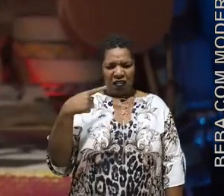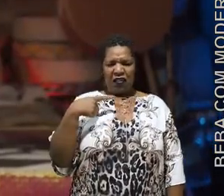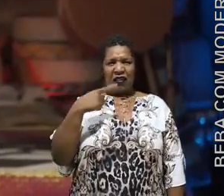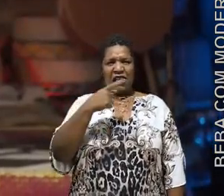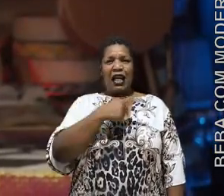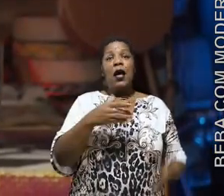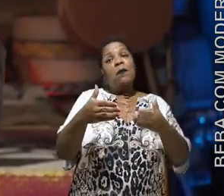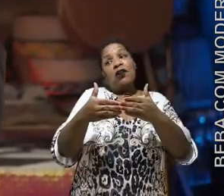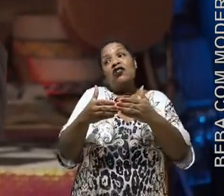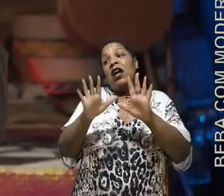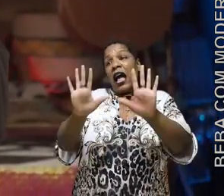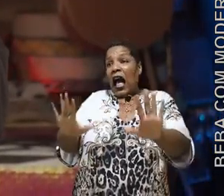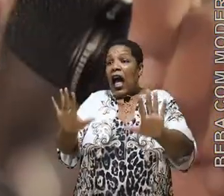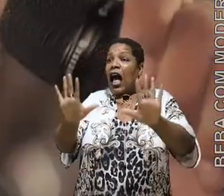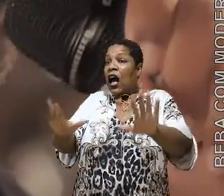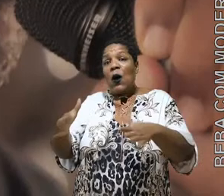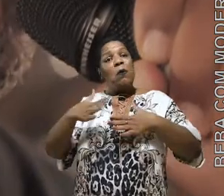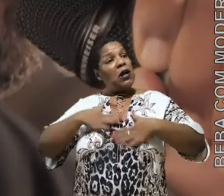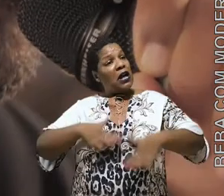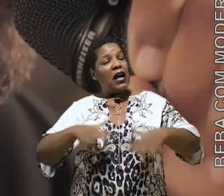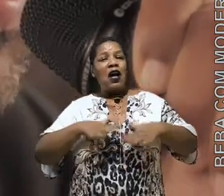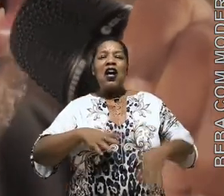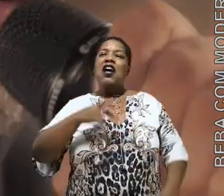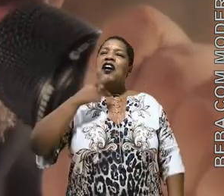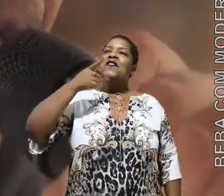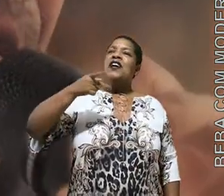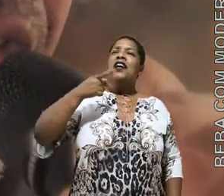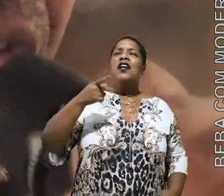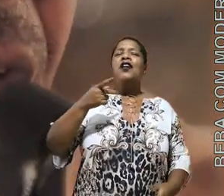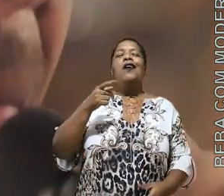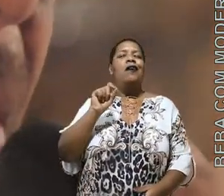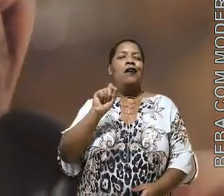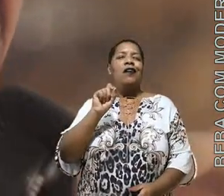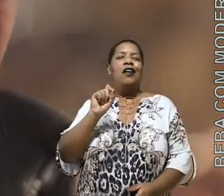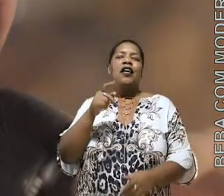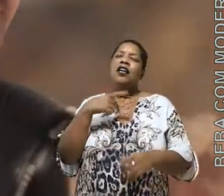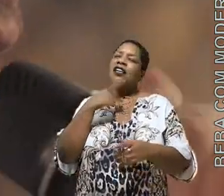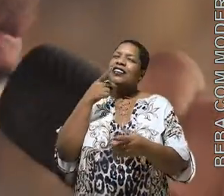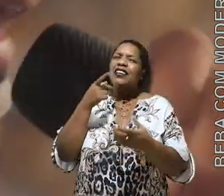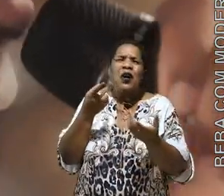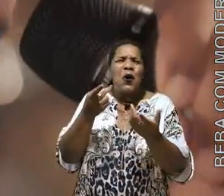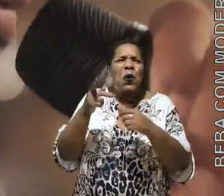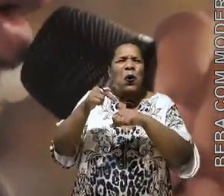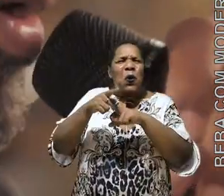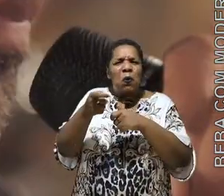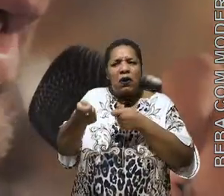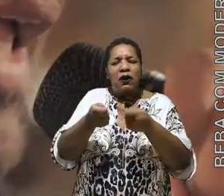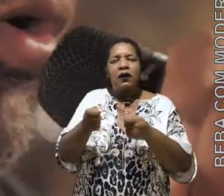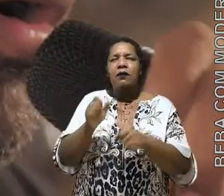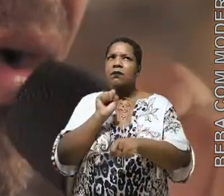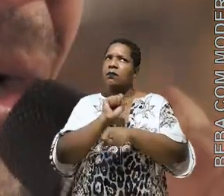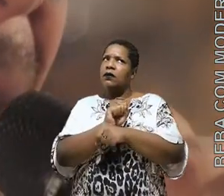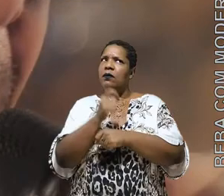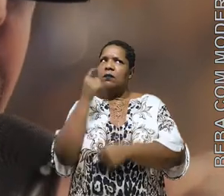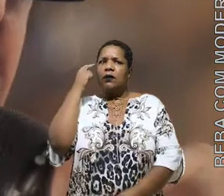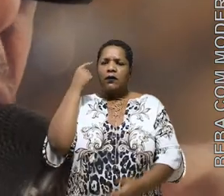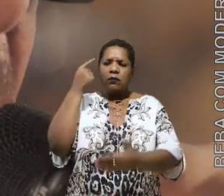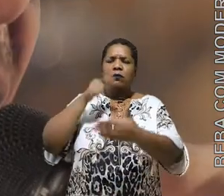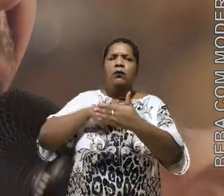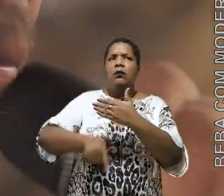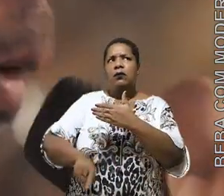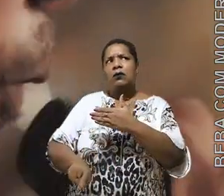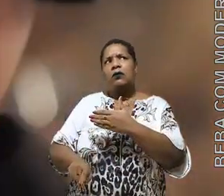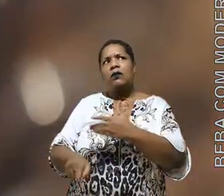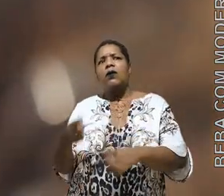governo professores pedindo Piedade paciência para a população barata as profecias prometiam pétalas faço transaminação Predador